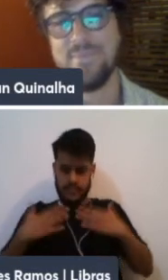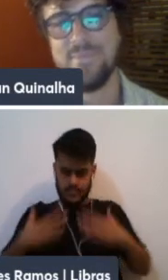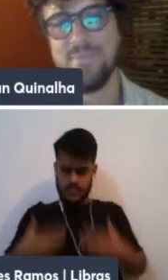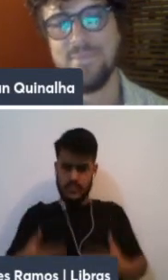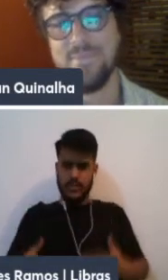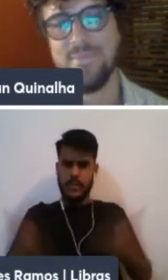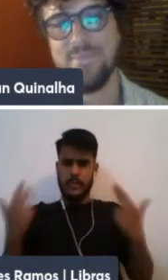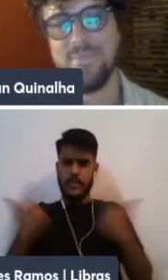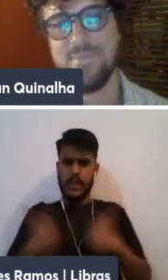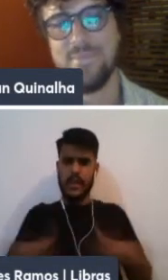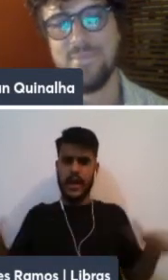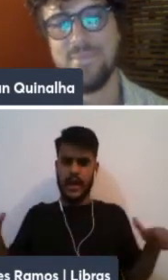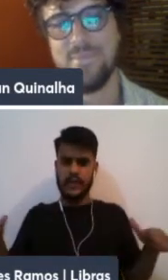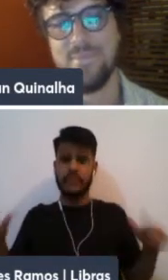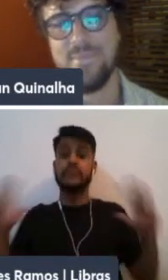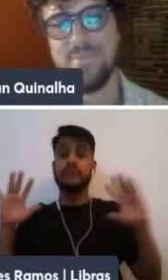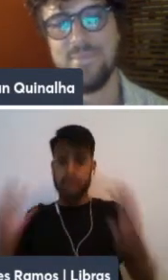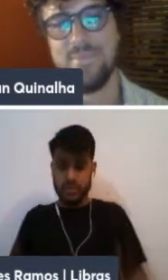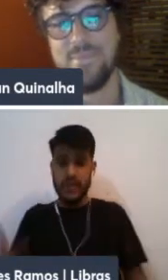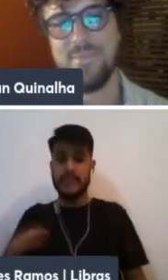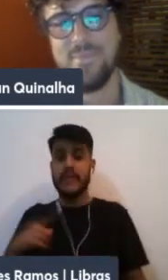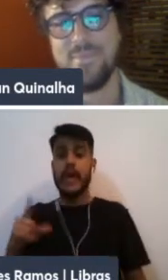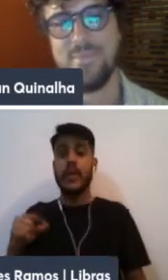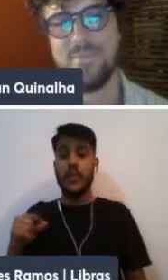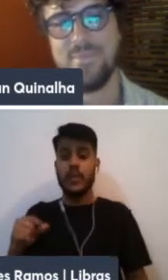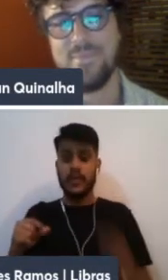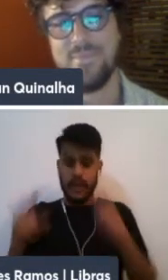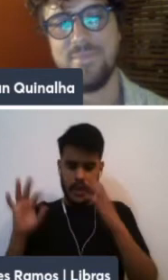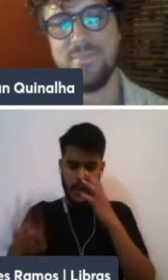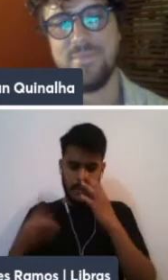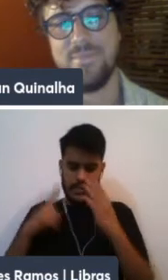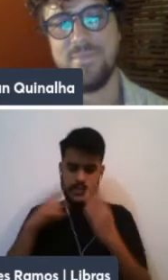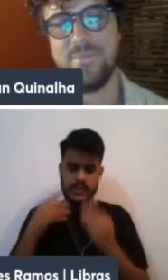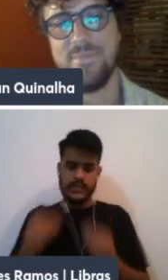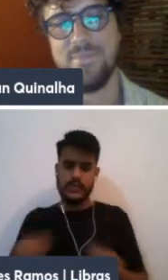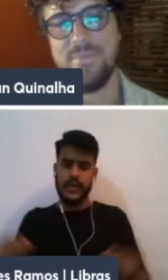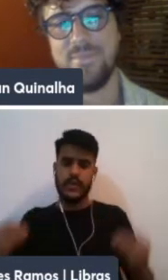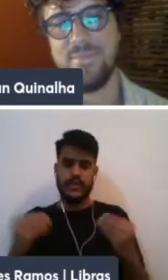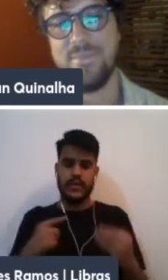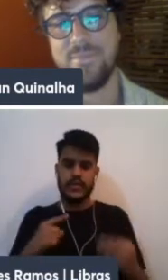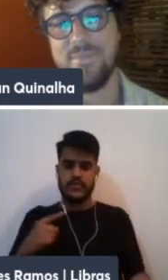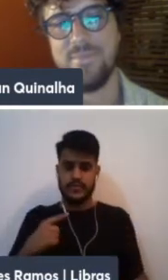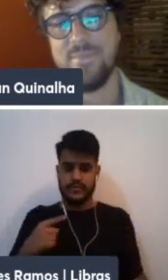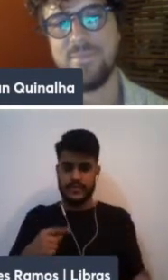já com toda uma sensualidade